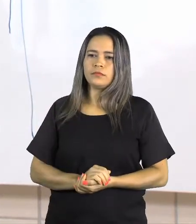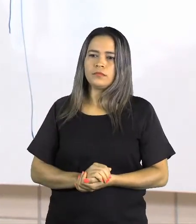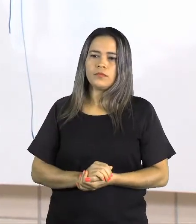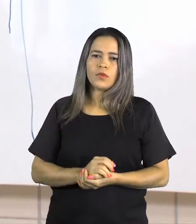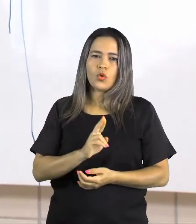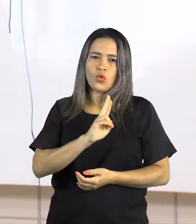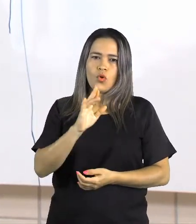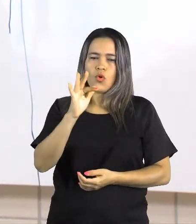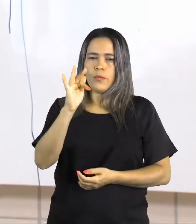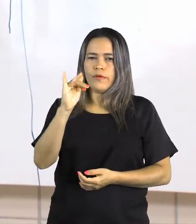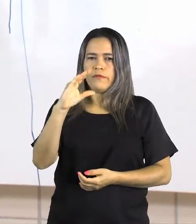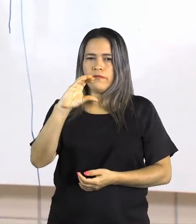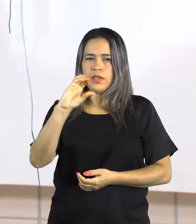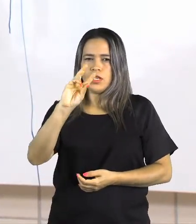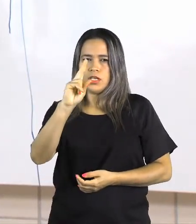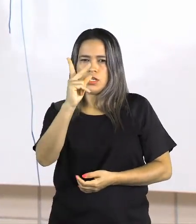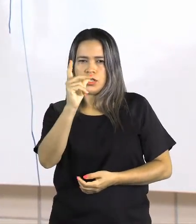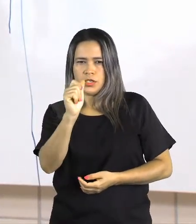ficha